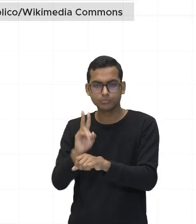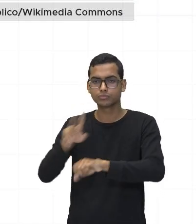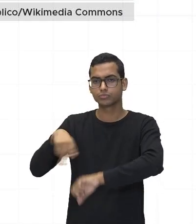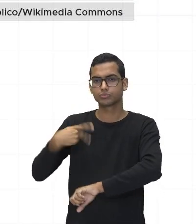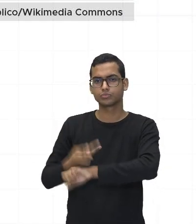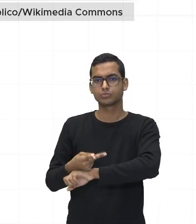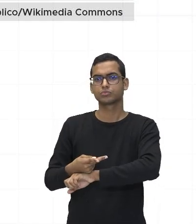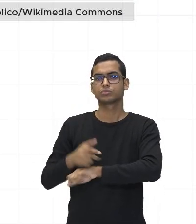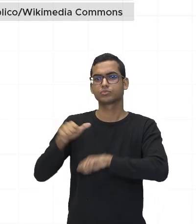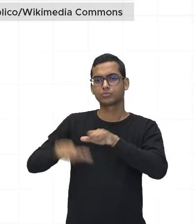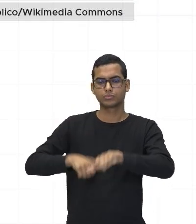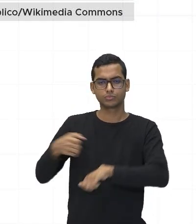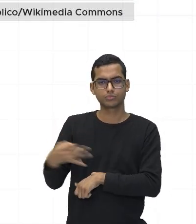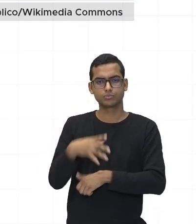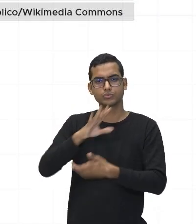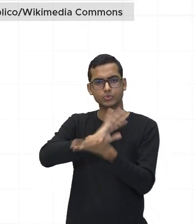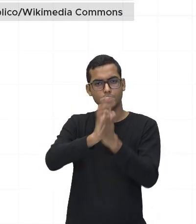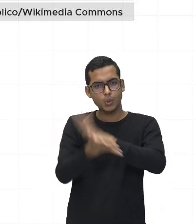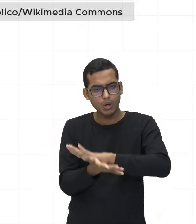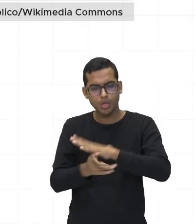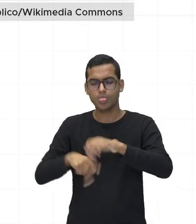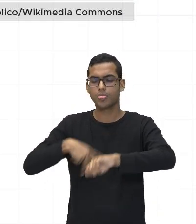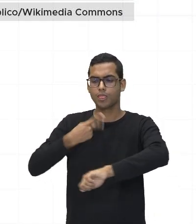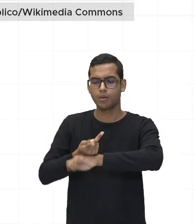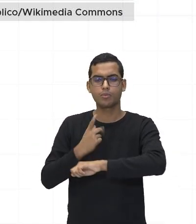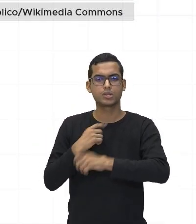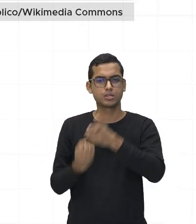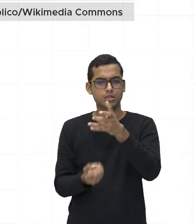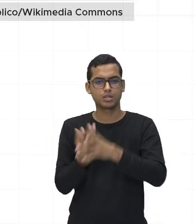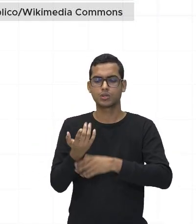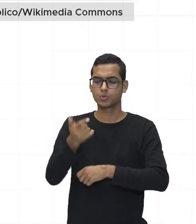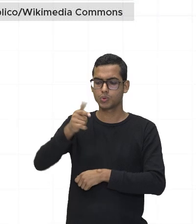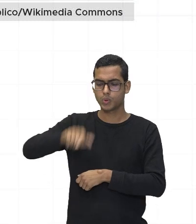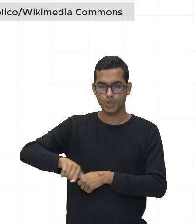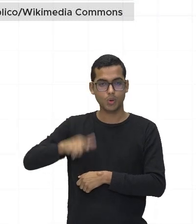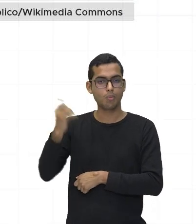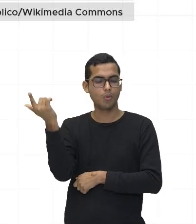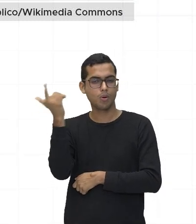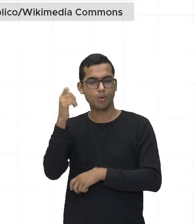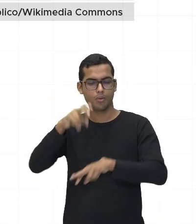renovada, ela é destruída e renovada. Né? Para o